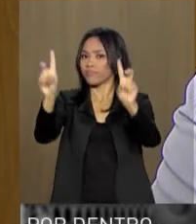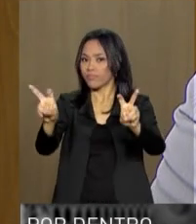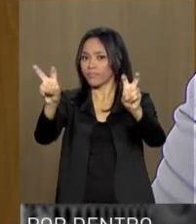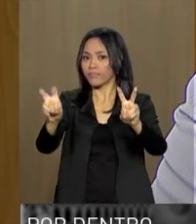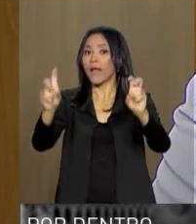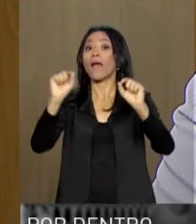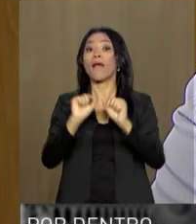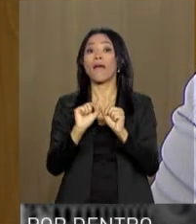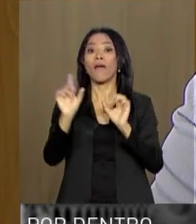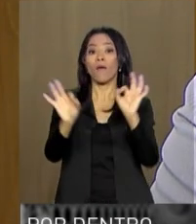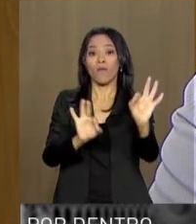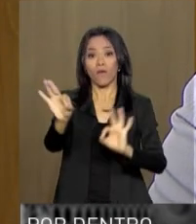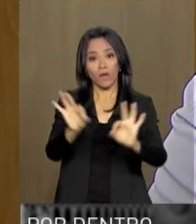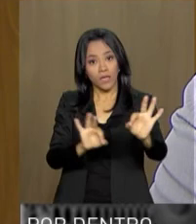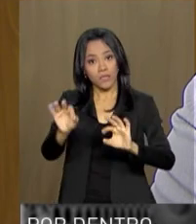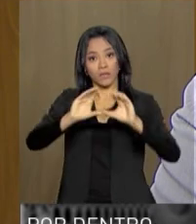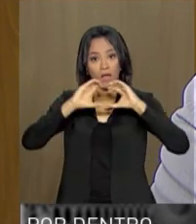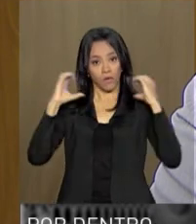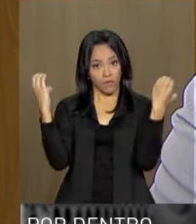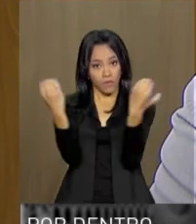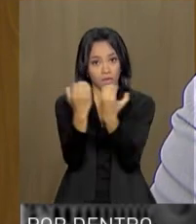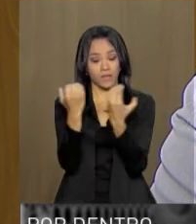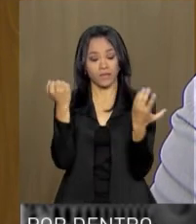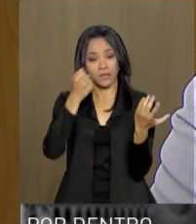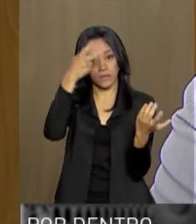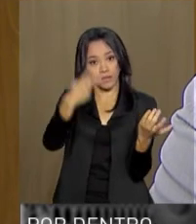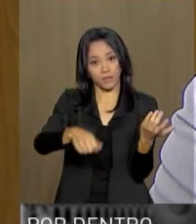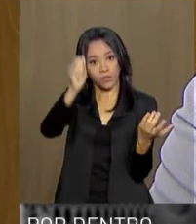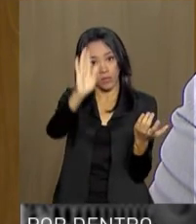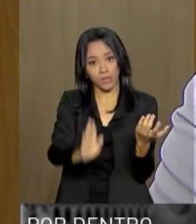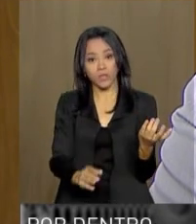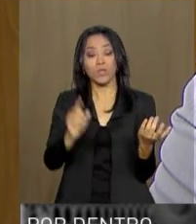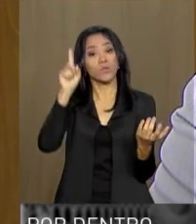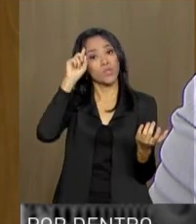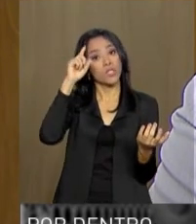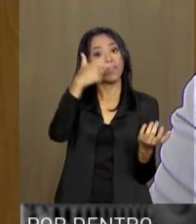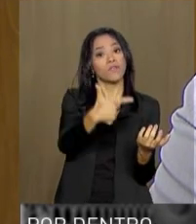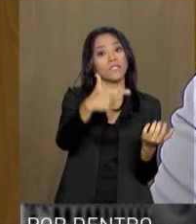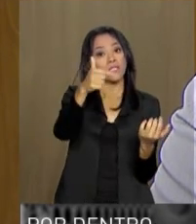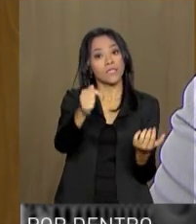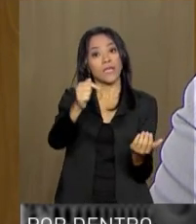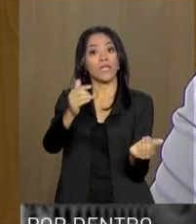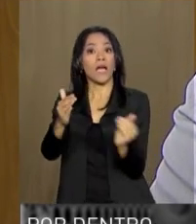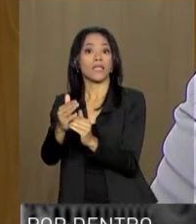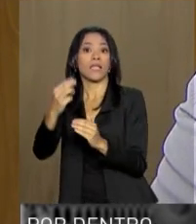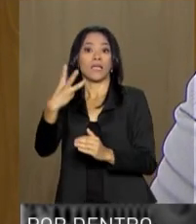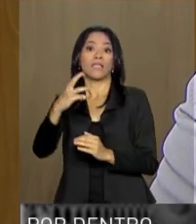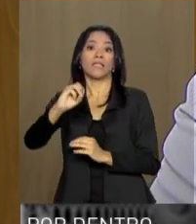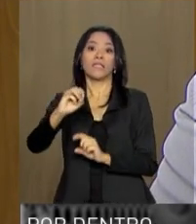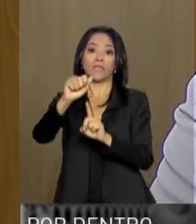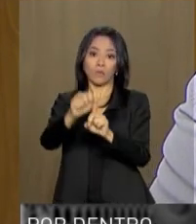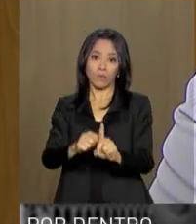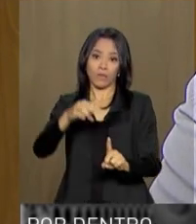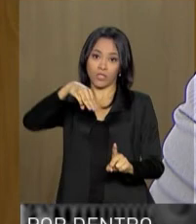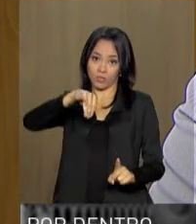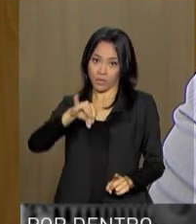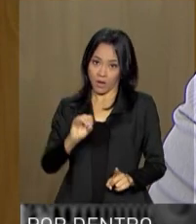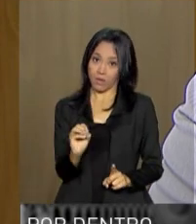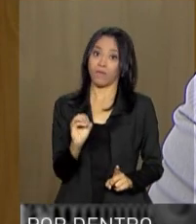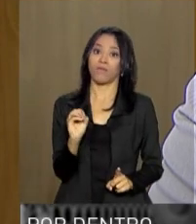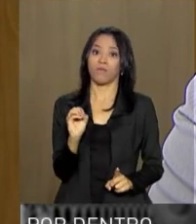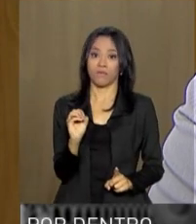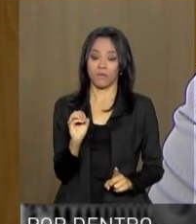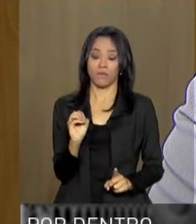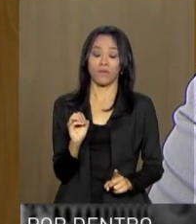de políticas de promoção da igualdade racial será do dia 27 a 30 de maio e e e